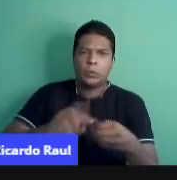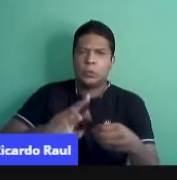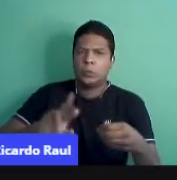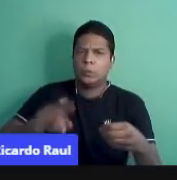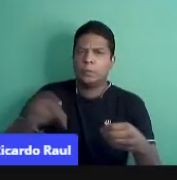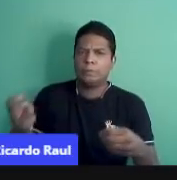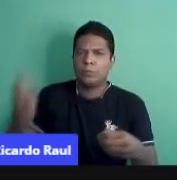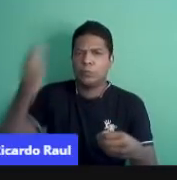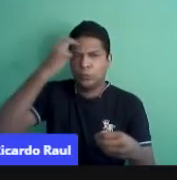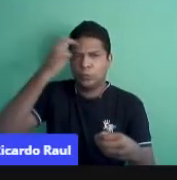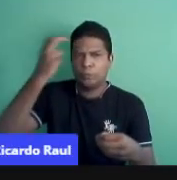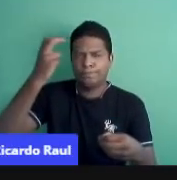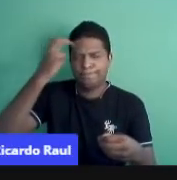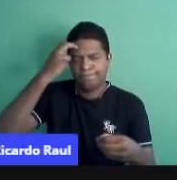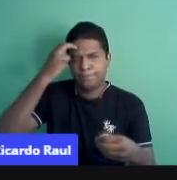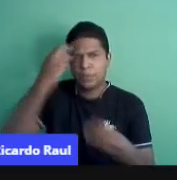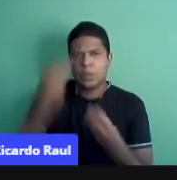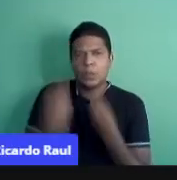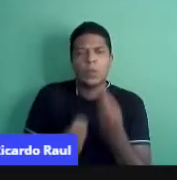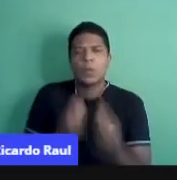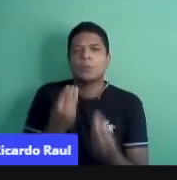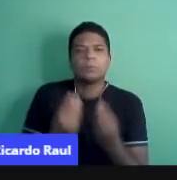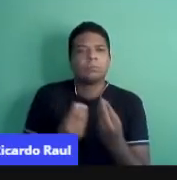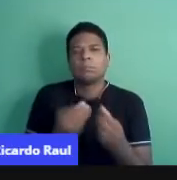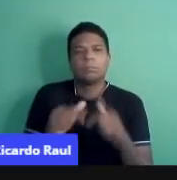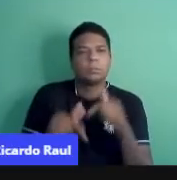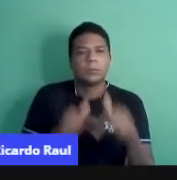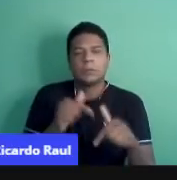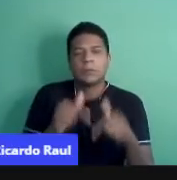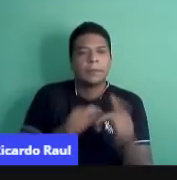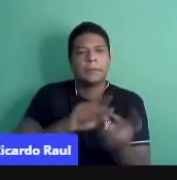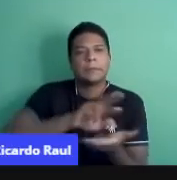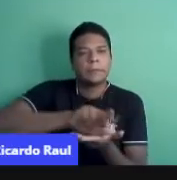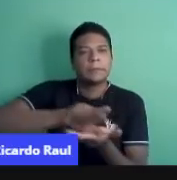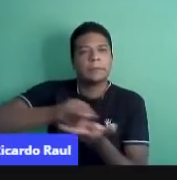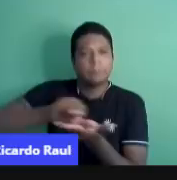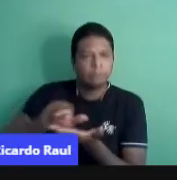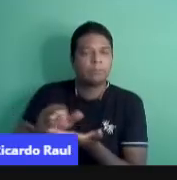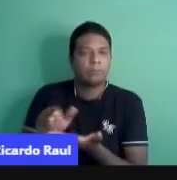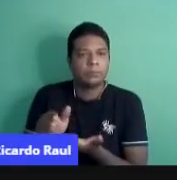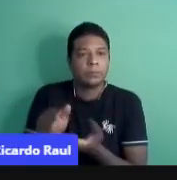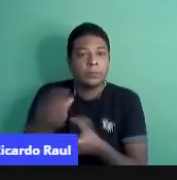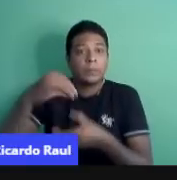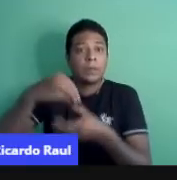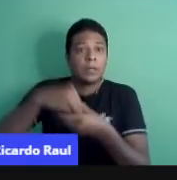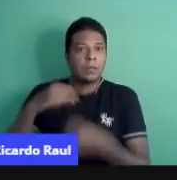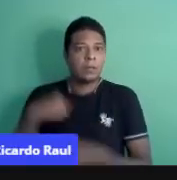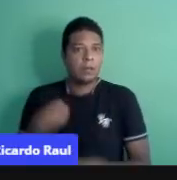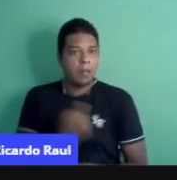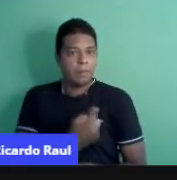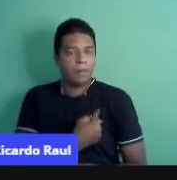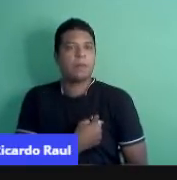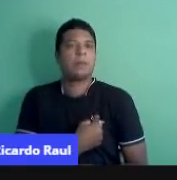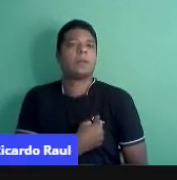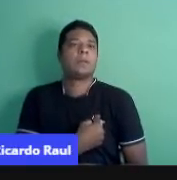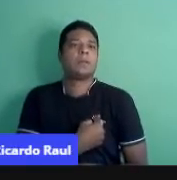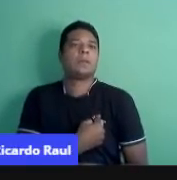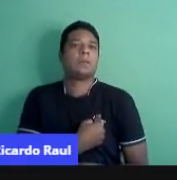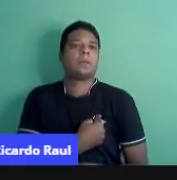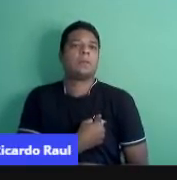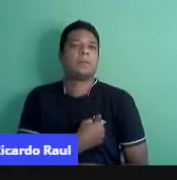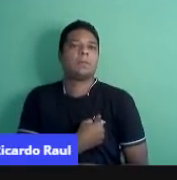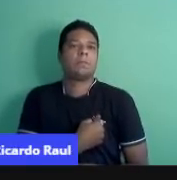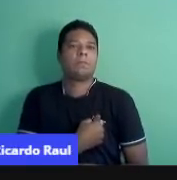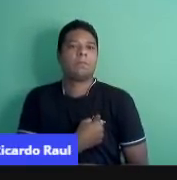grandes. E como que nós vamos trabalhar essas diversidades dentro da nossa